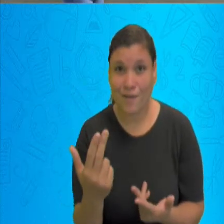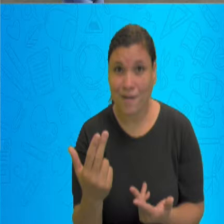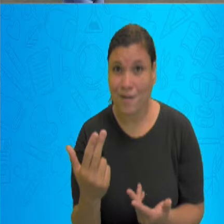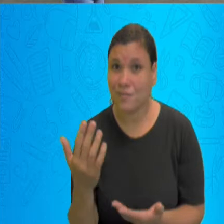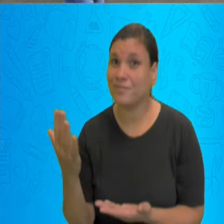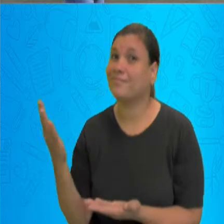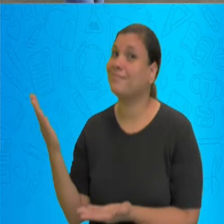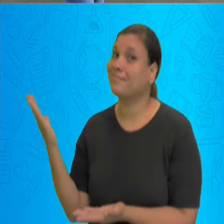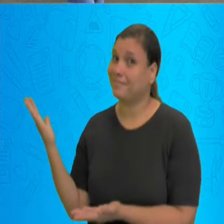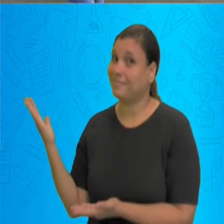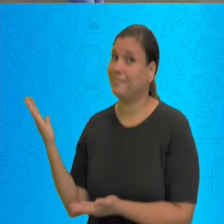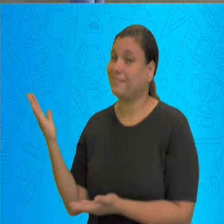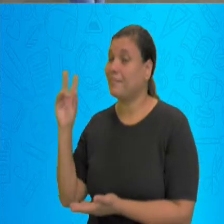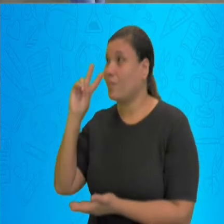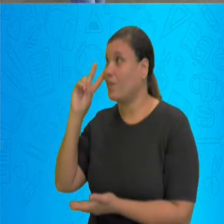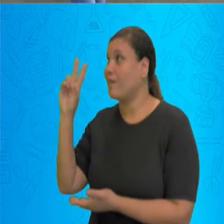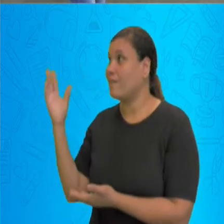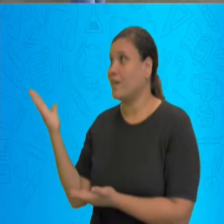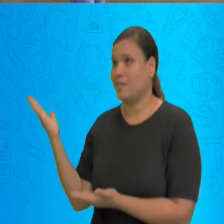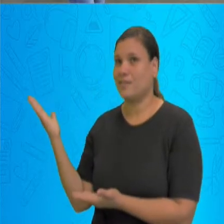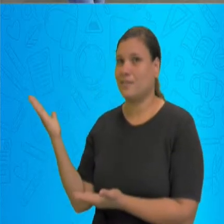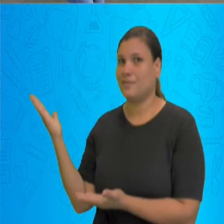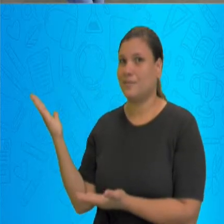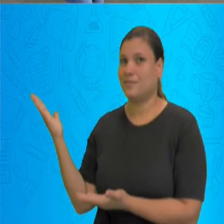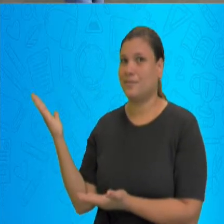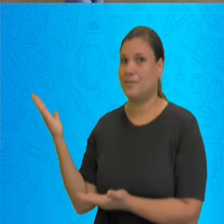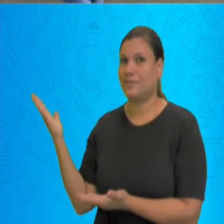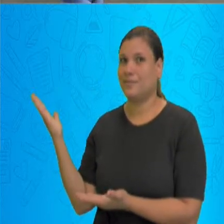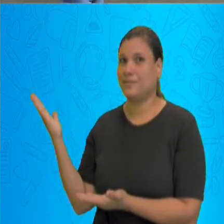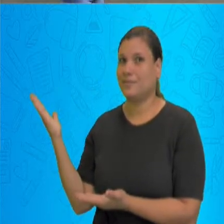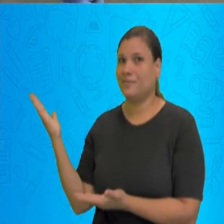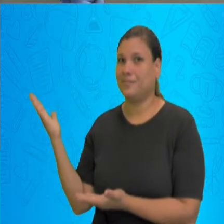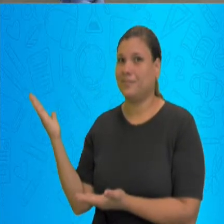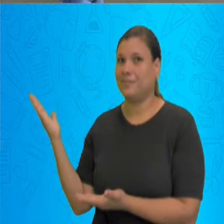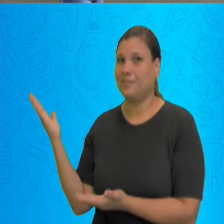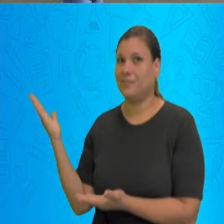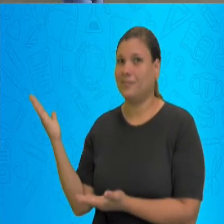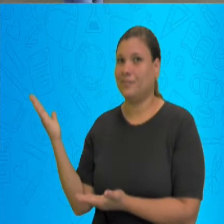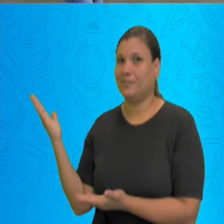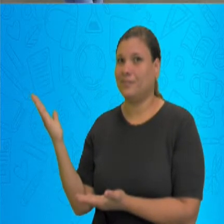desinências. Urar no final. Entendera. Correra.